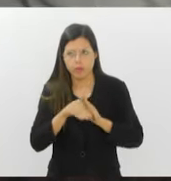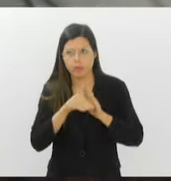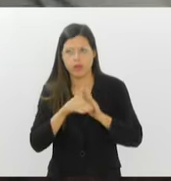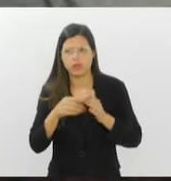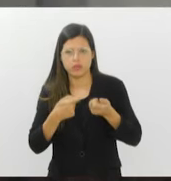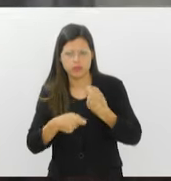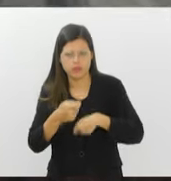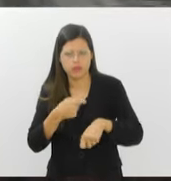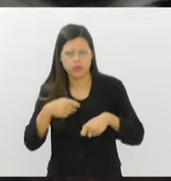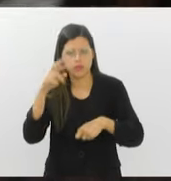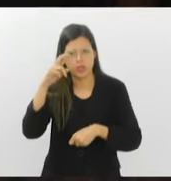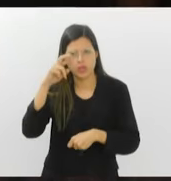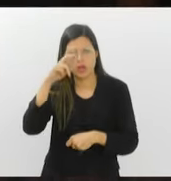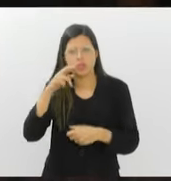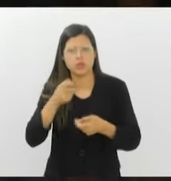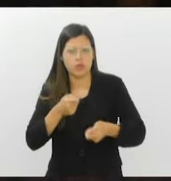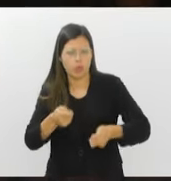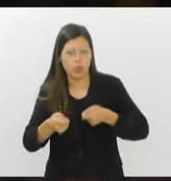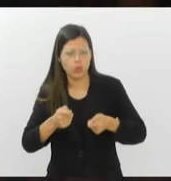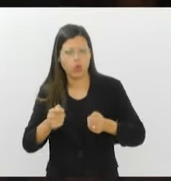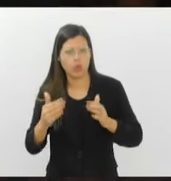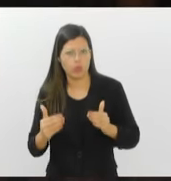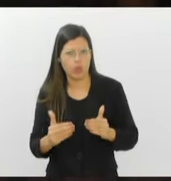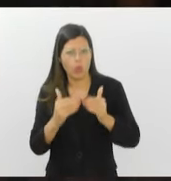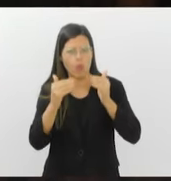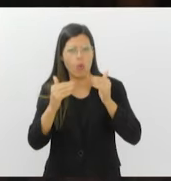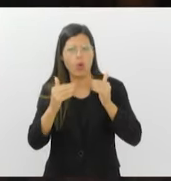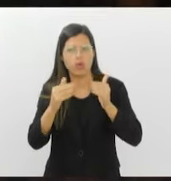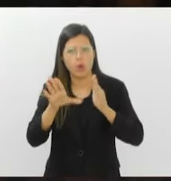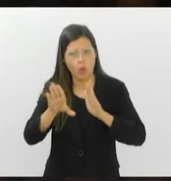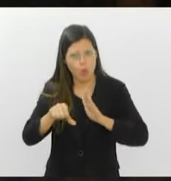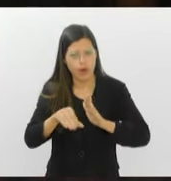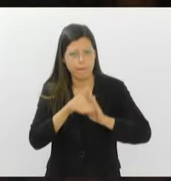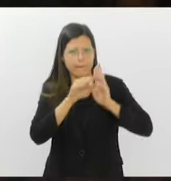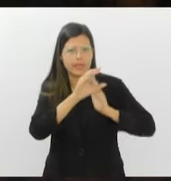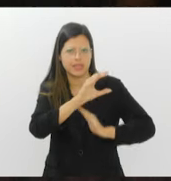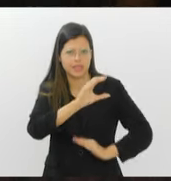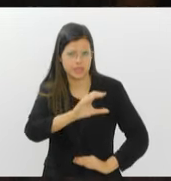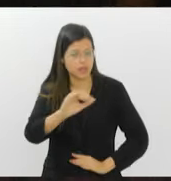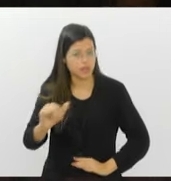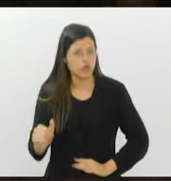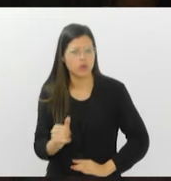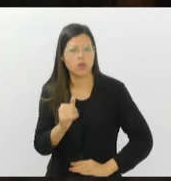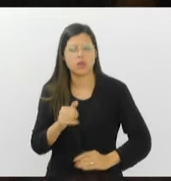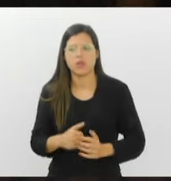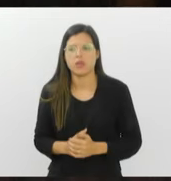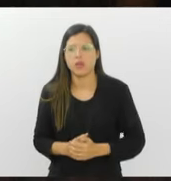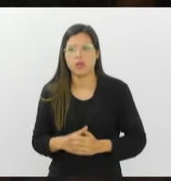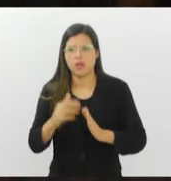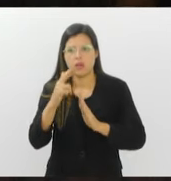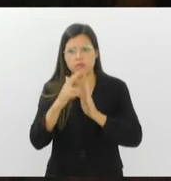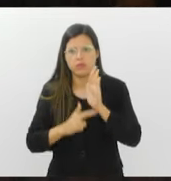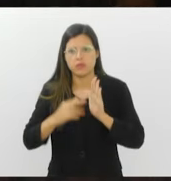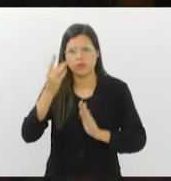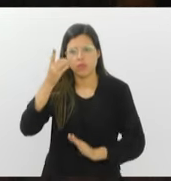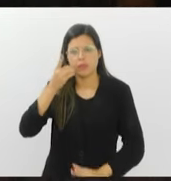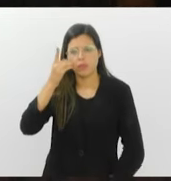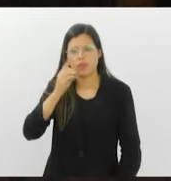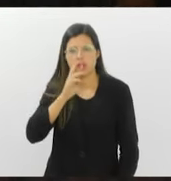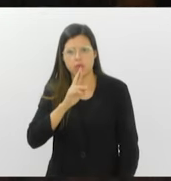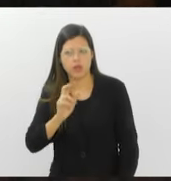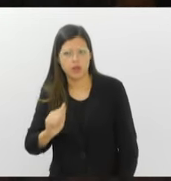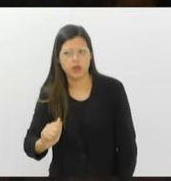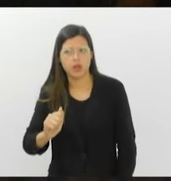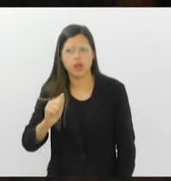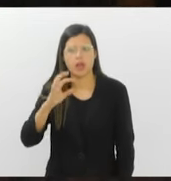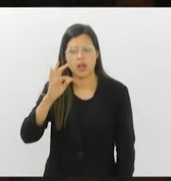Finanças, Fiscalização Financeira e Controle favorável com as emendas da CCJ. Relatoria dos deputados Amorim, Tande